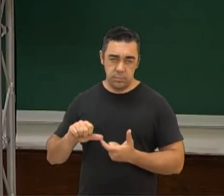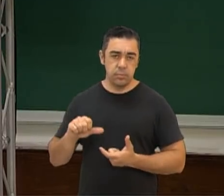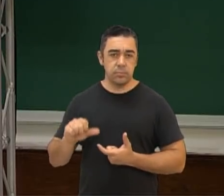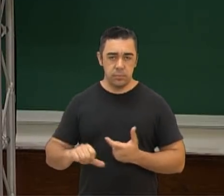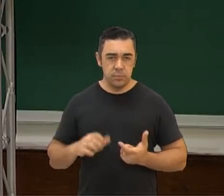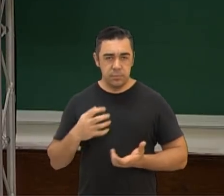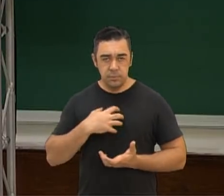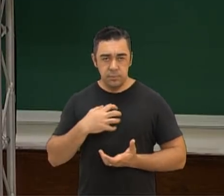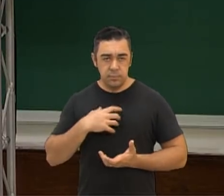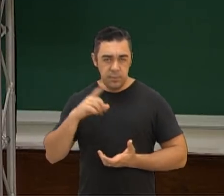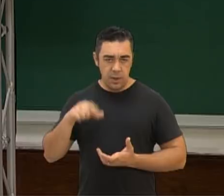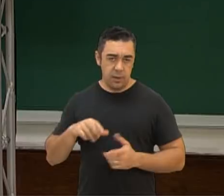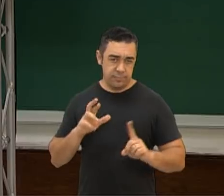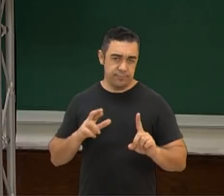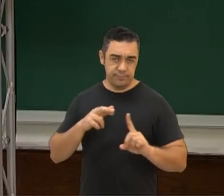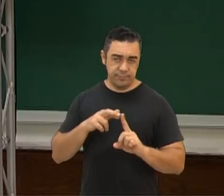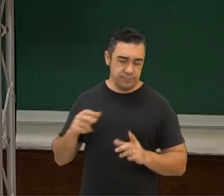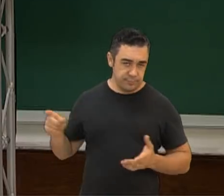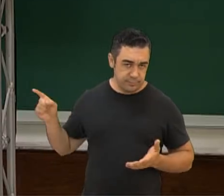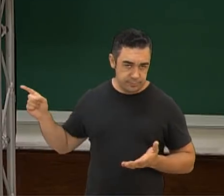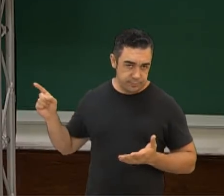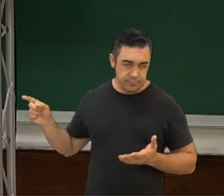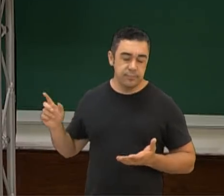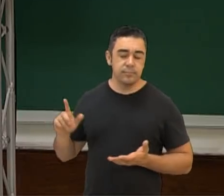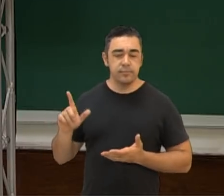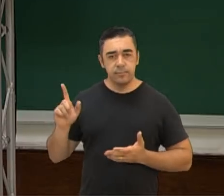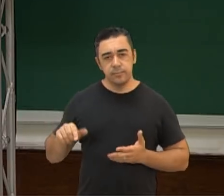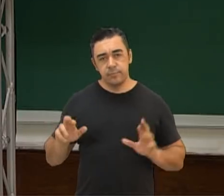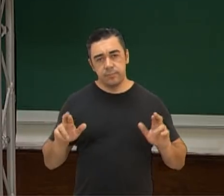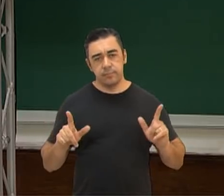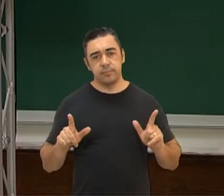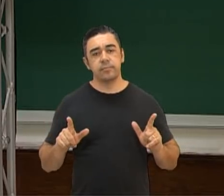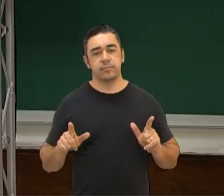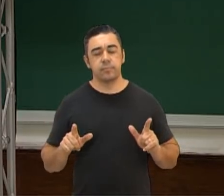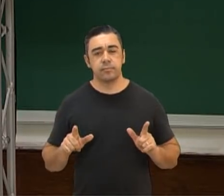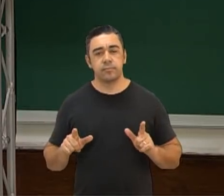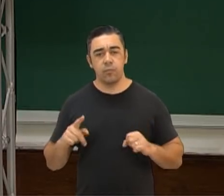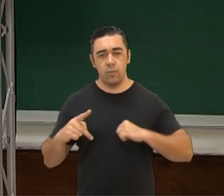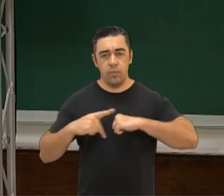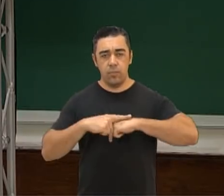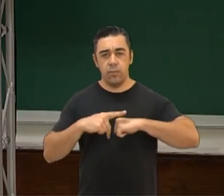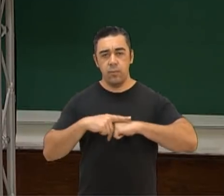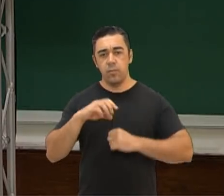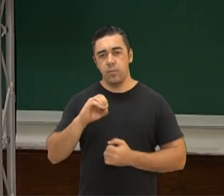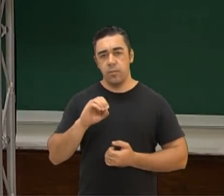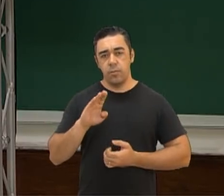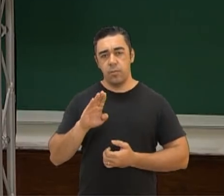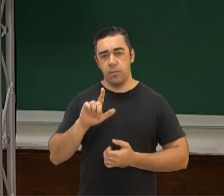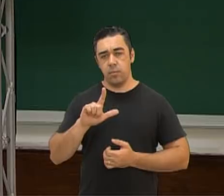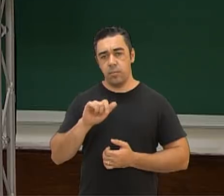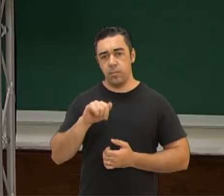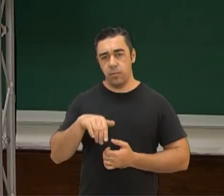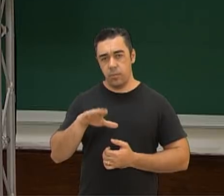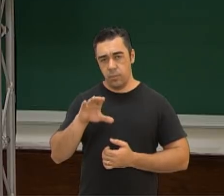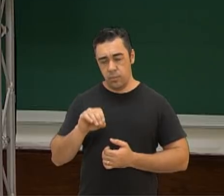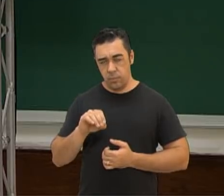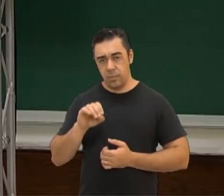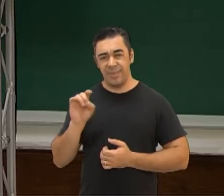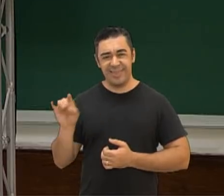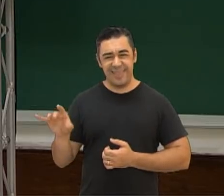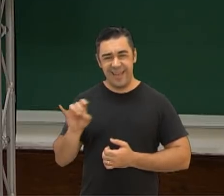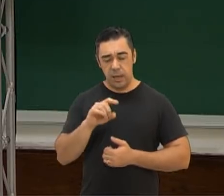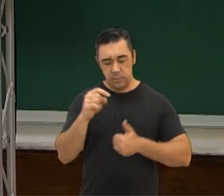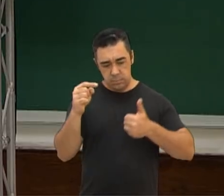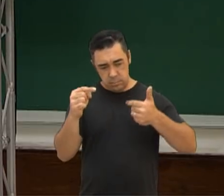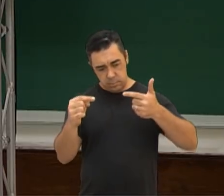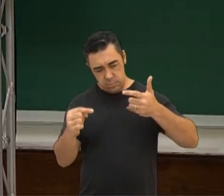casaram. Então, a gente tem a referência feita ali com o pronome oblíquo ato, no correspondente, né, a cada pessoa, né,